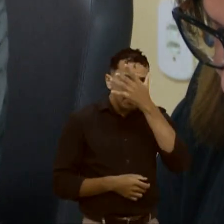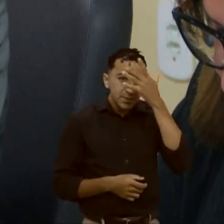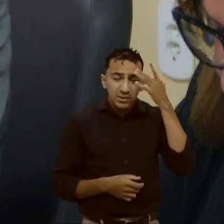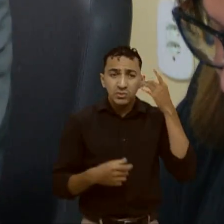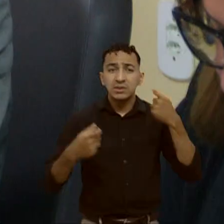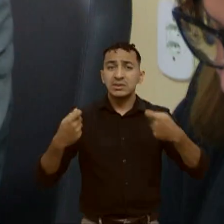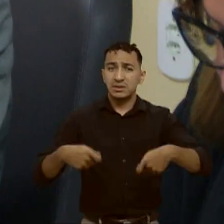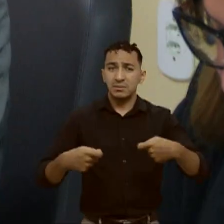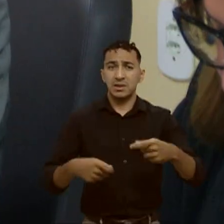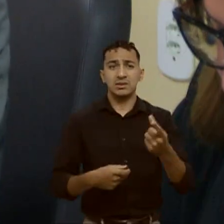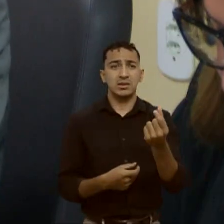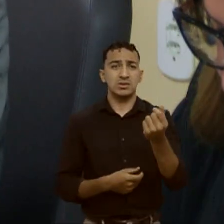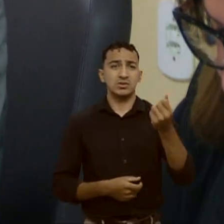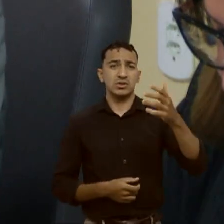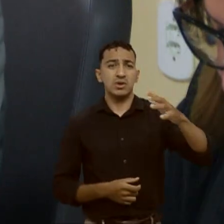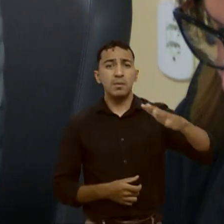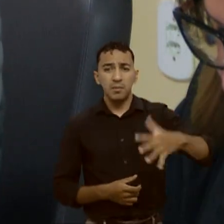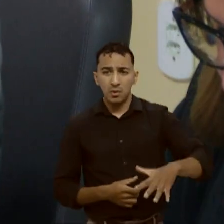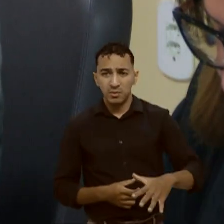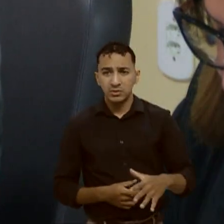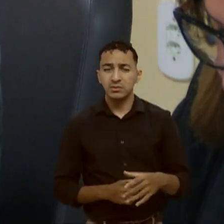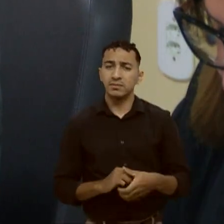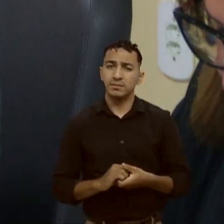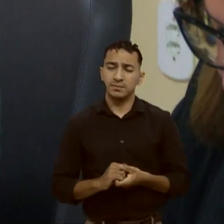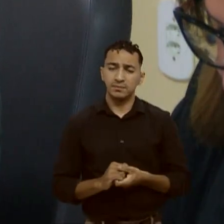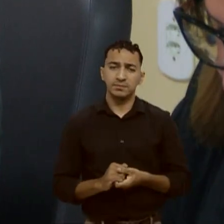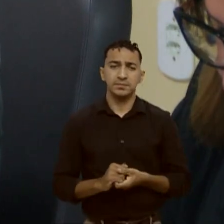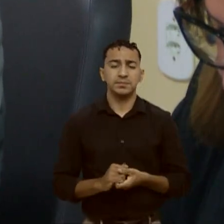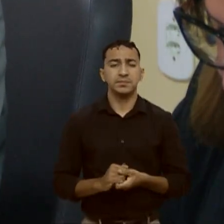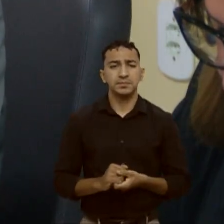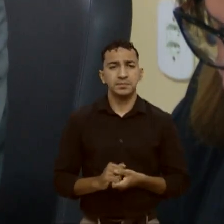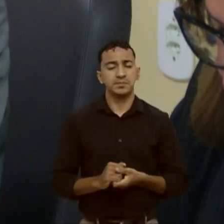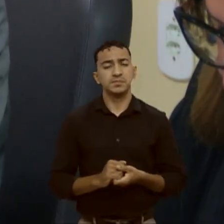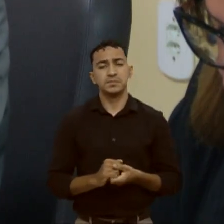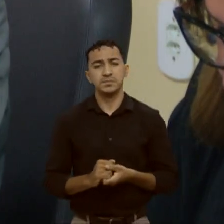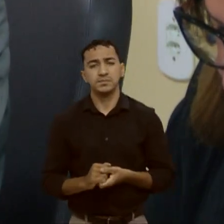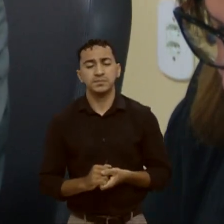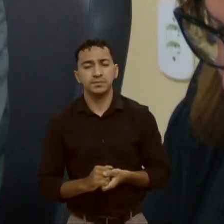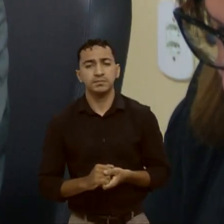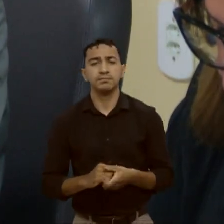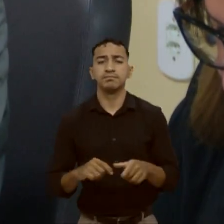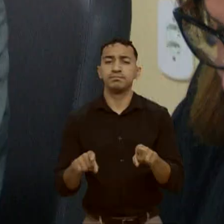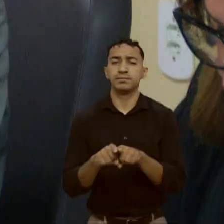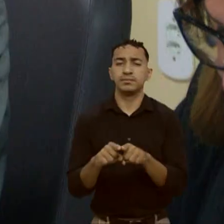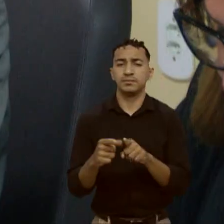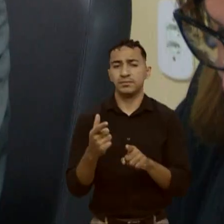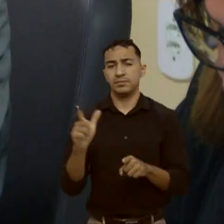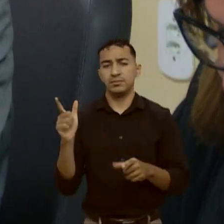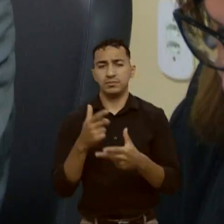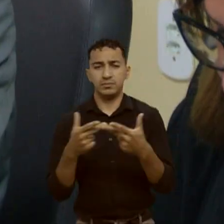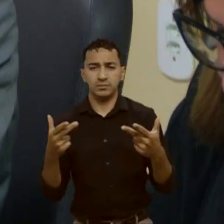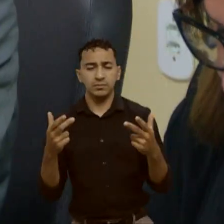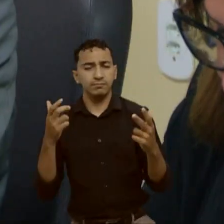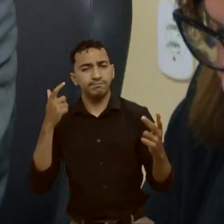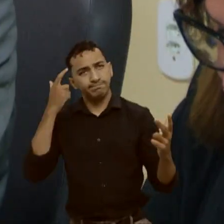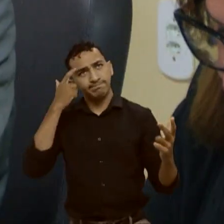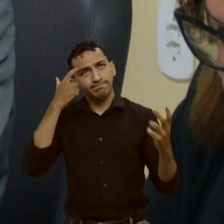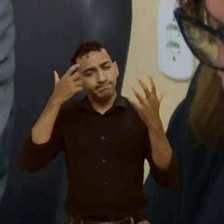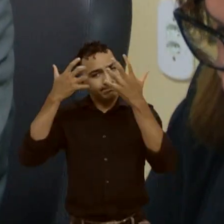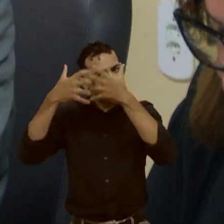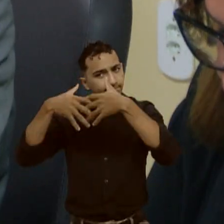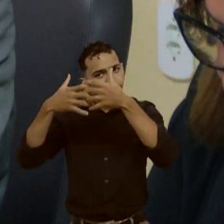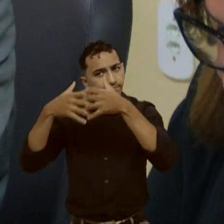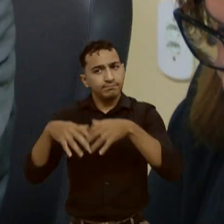E aí, vendo o vídeo, me causa também um outro ponto de reflexão. Pode ser que a Dona